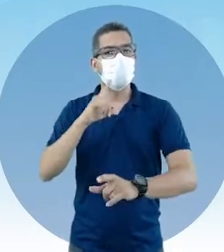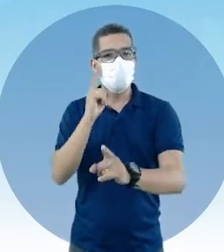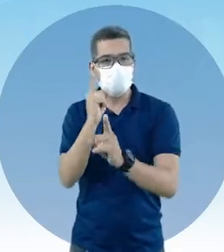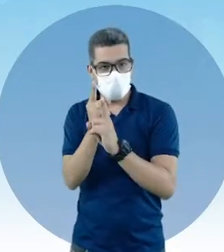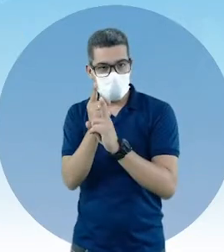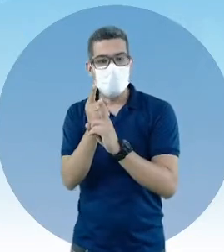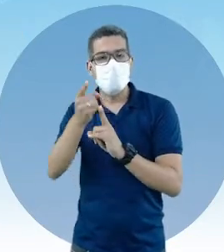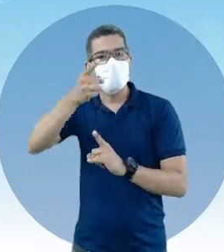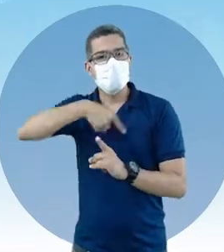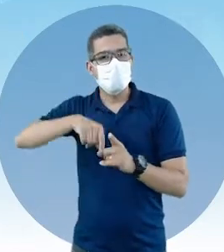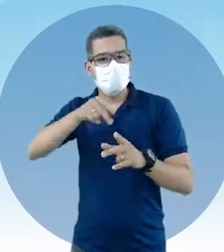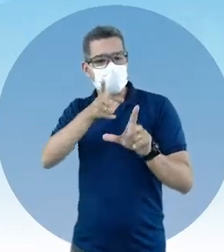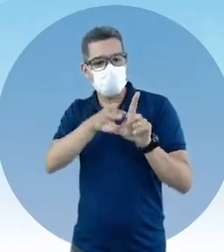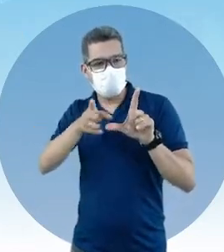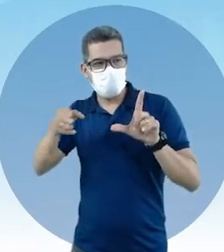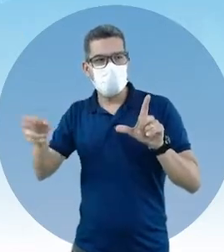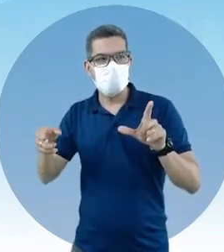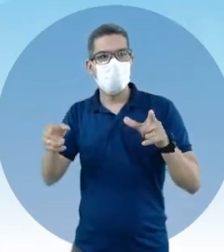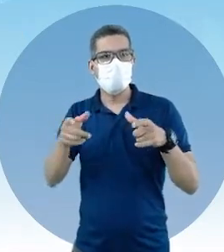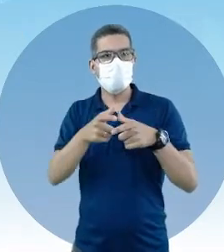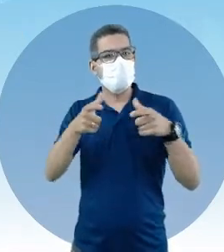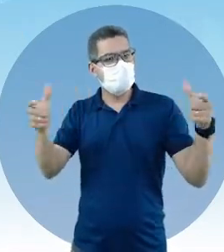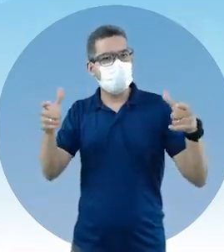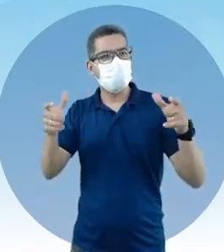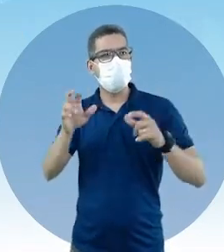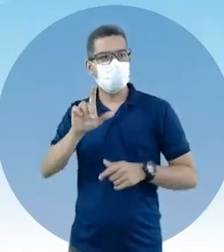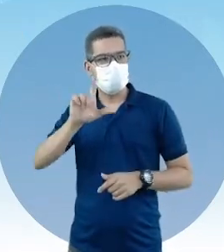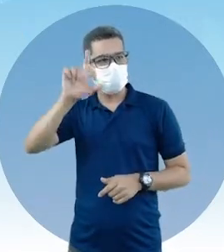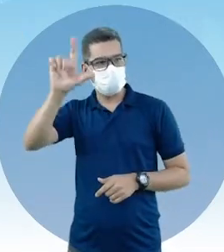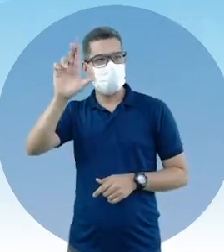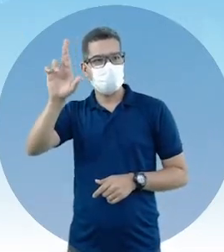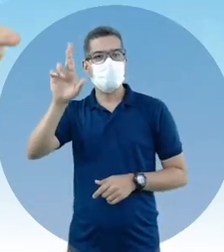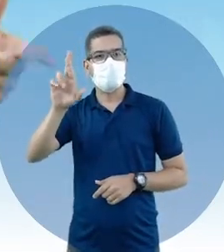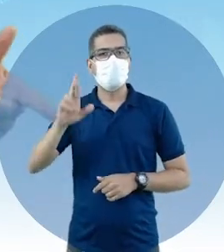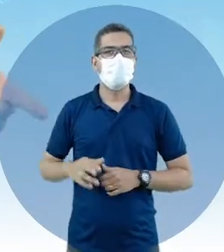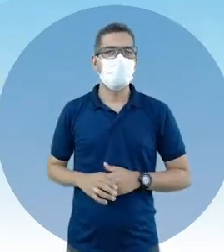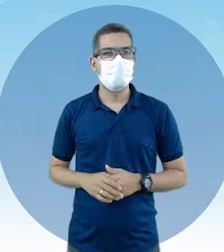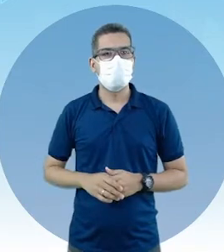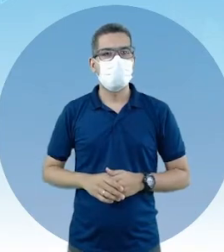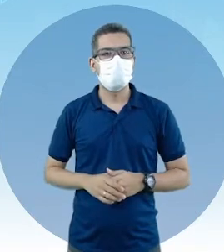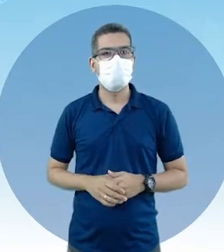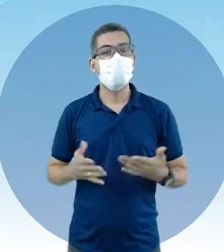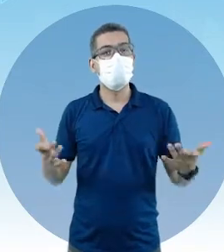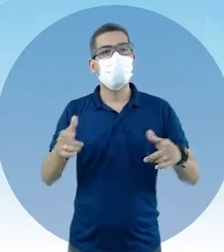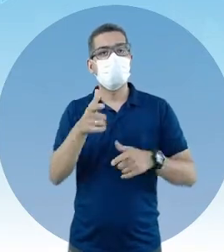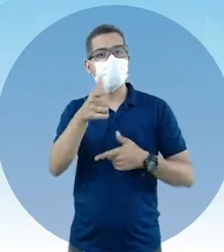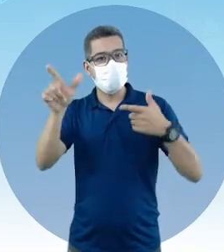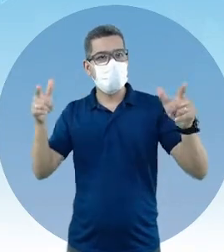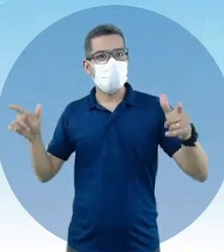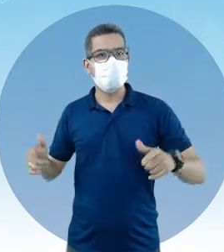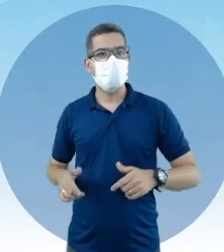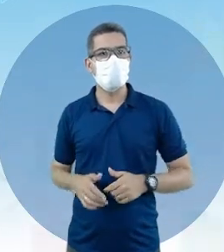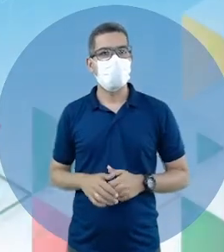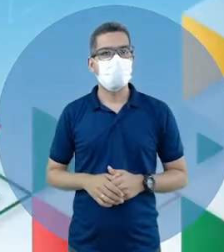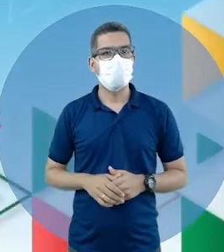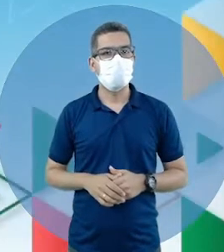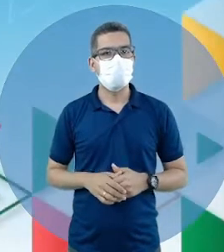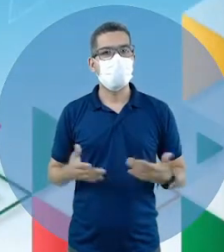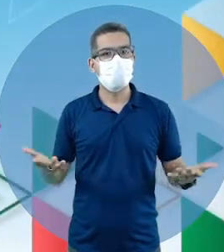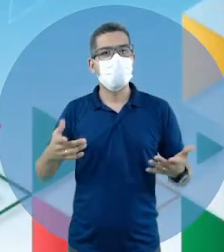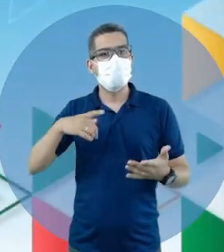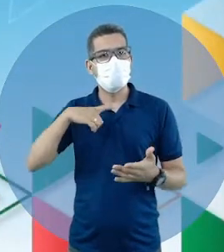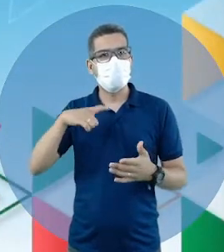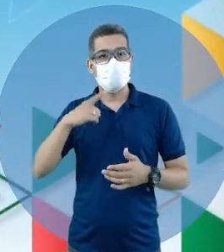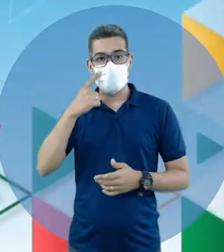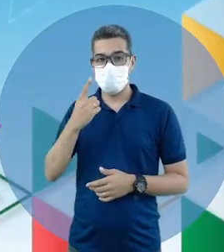da nossa série sobre as grandes lideranças religiosas. E hoje a figura homenageada é, como há